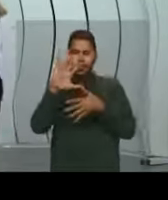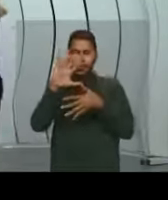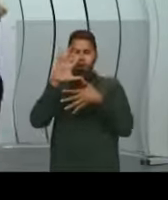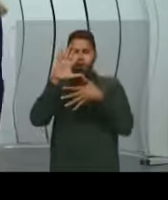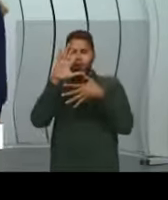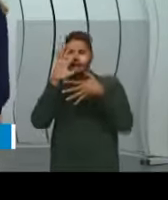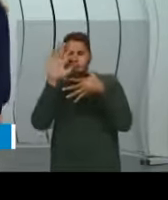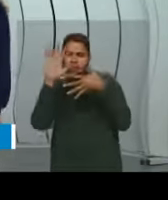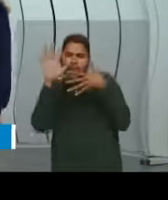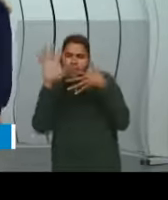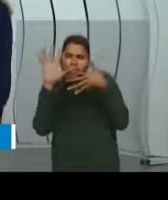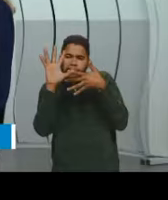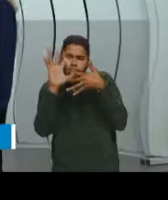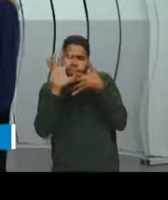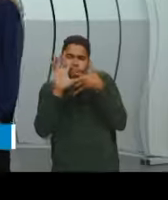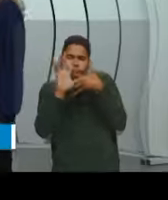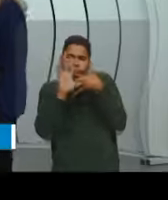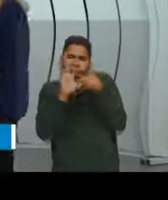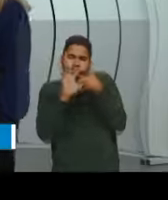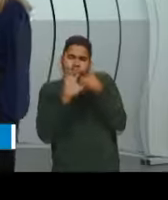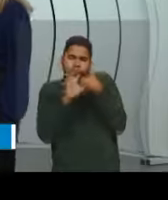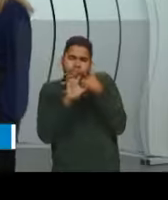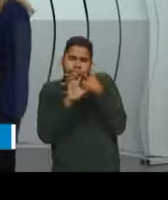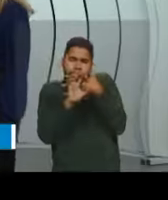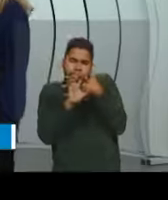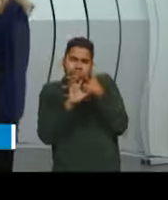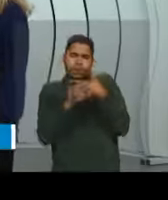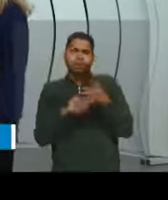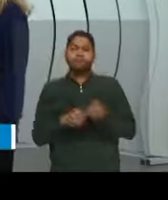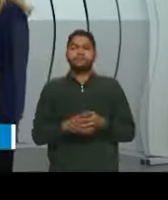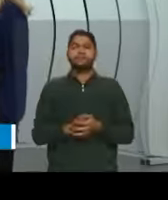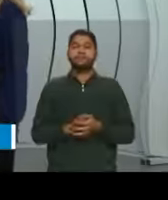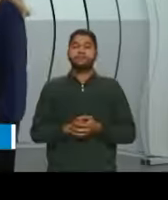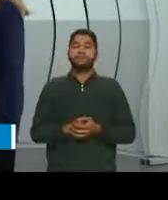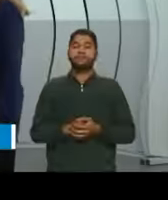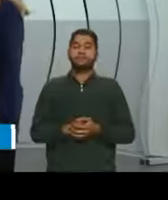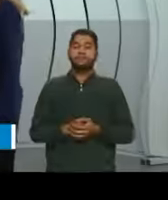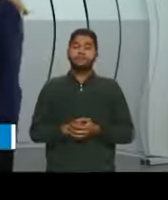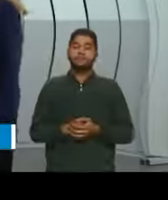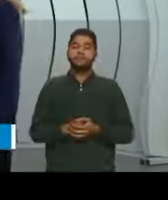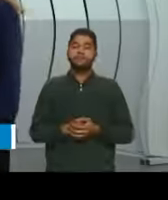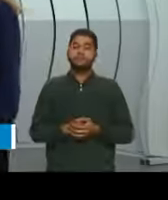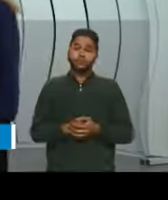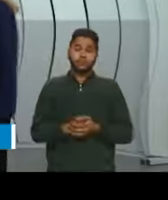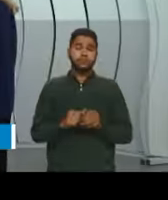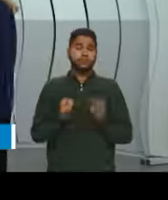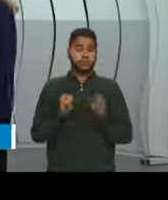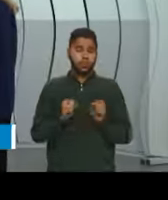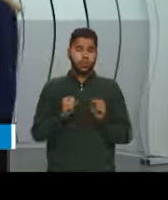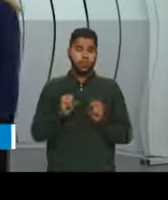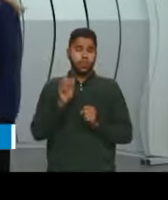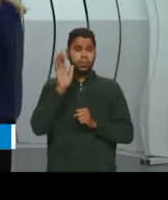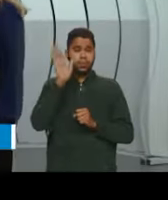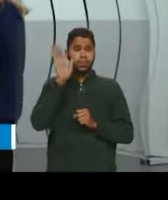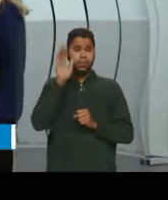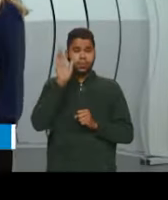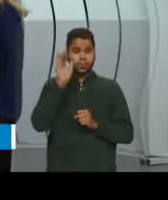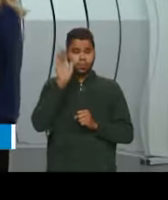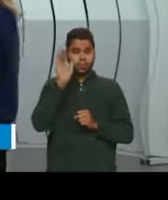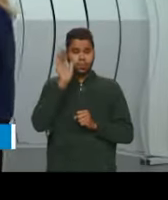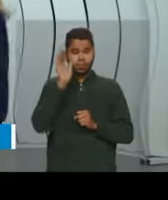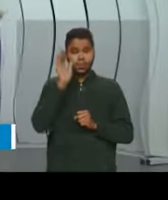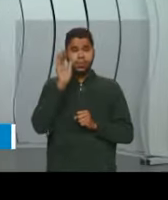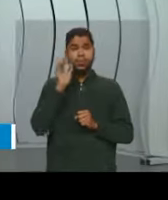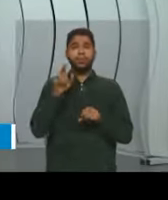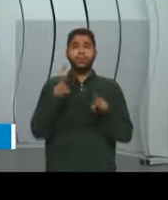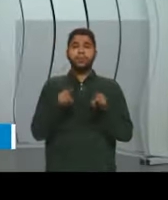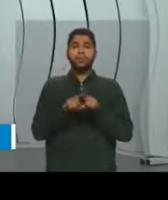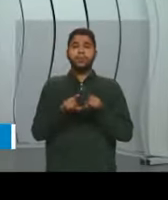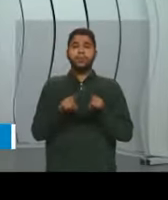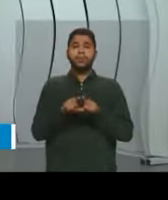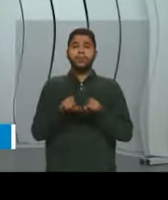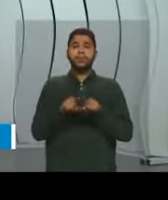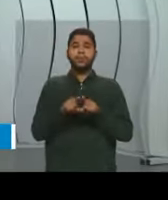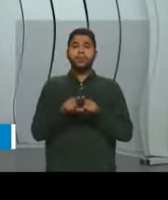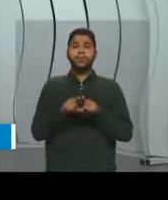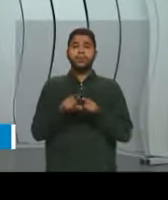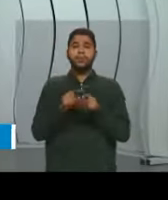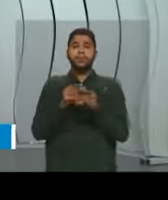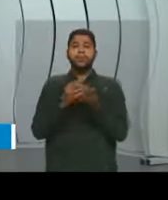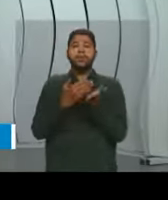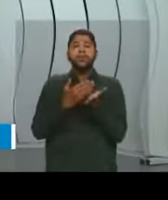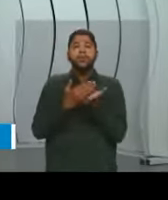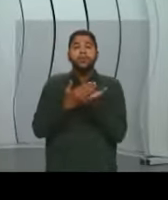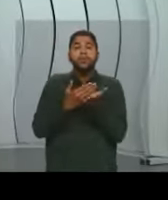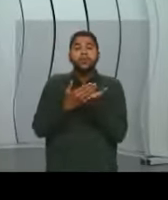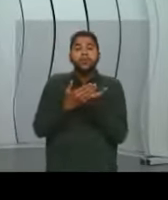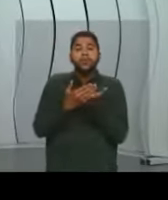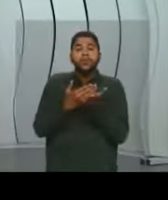o território brasileiro. Então, nós podemos observar que também está no início,